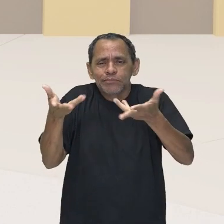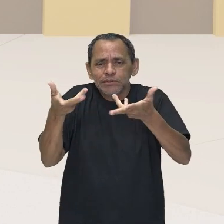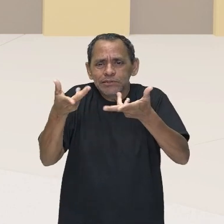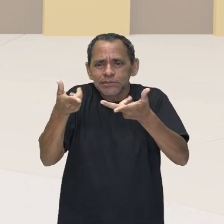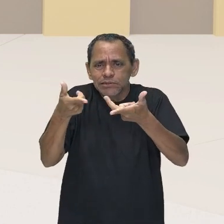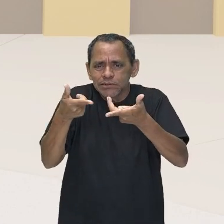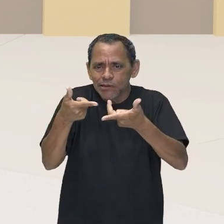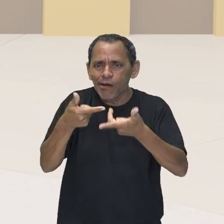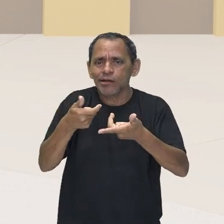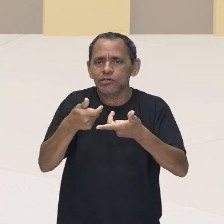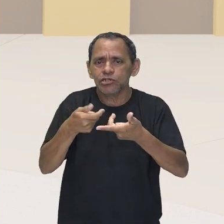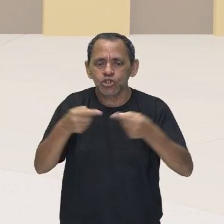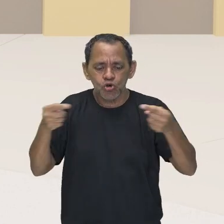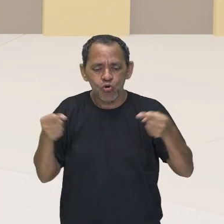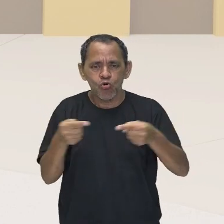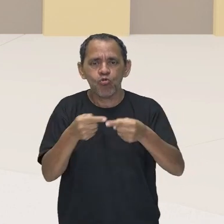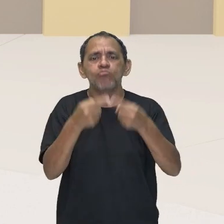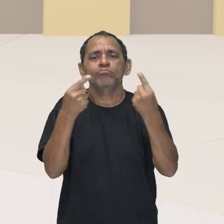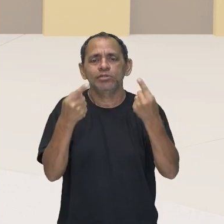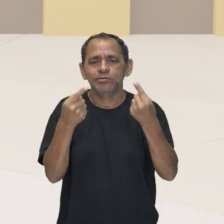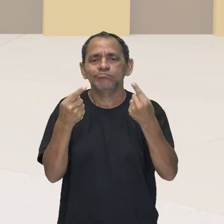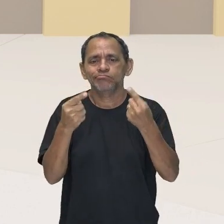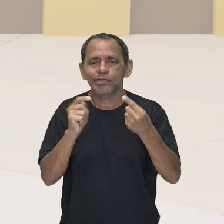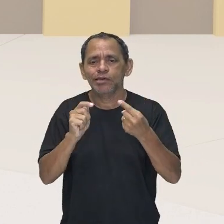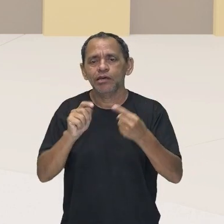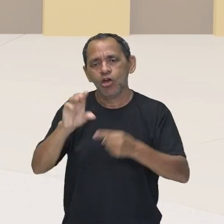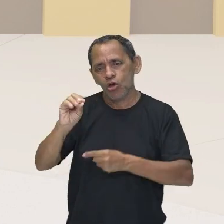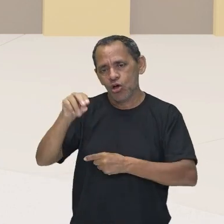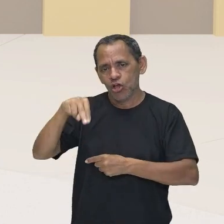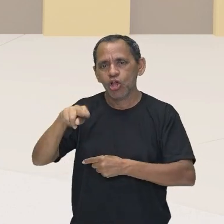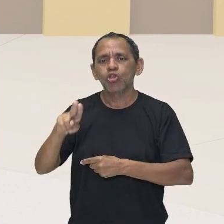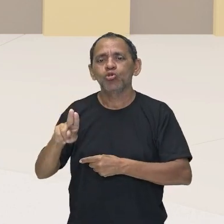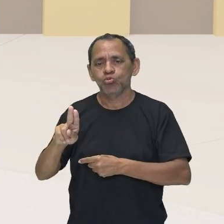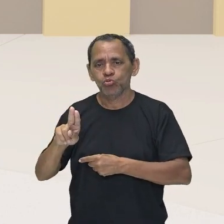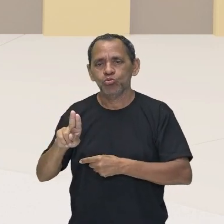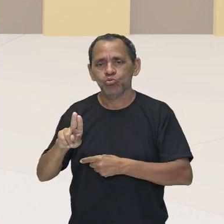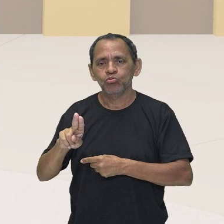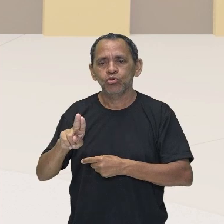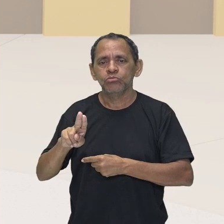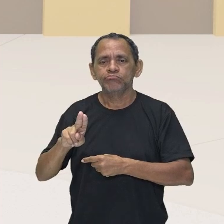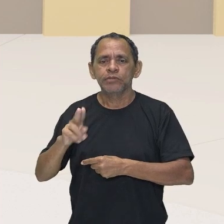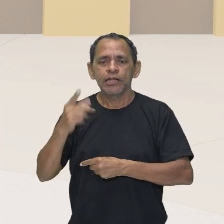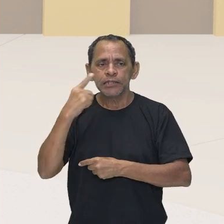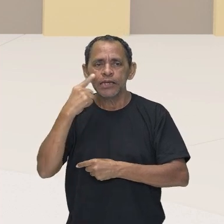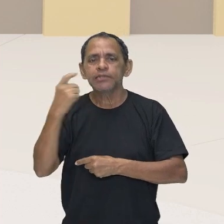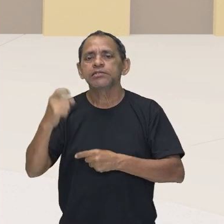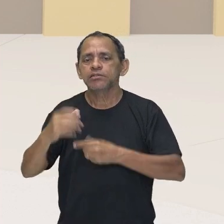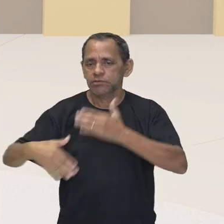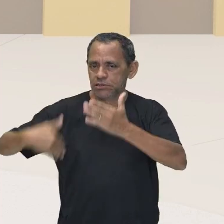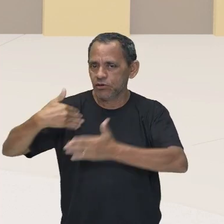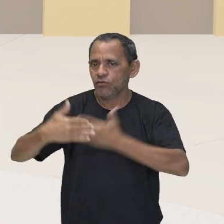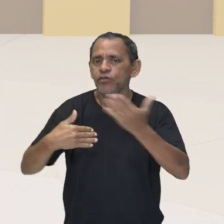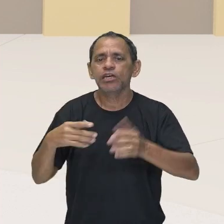pela ONU que precisamos, que seria interessante, né, desenvolvermos, que são todas